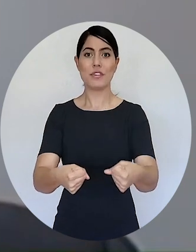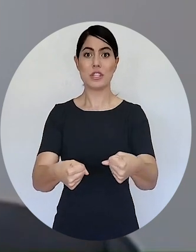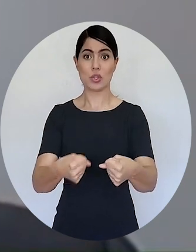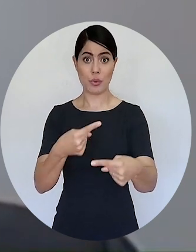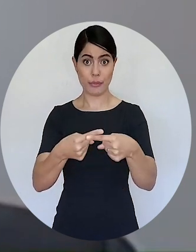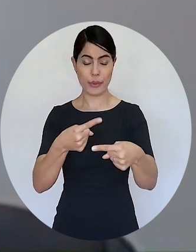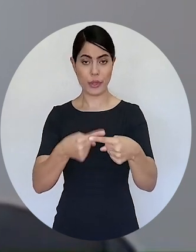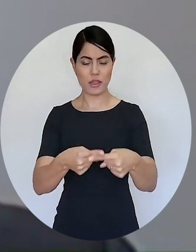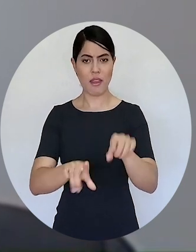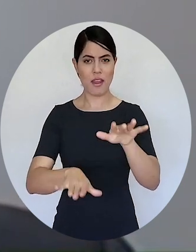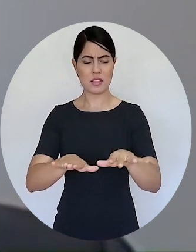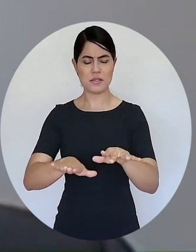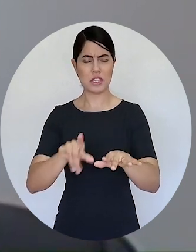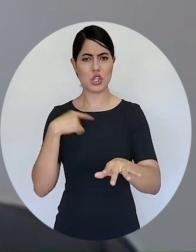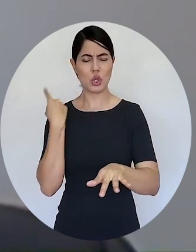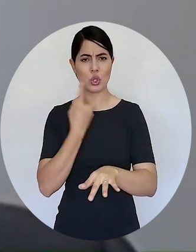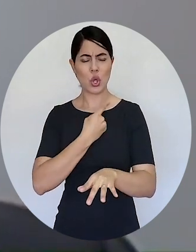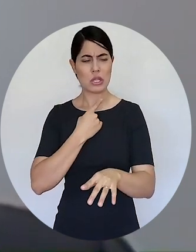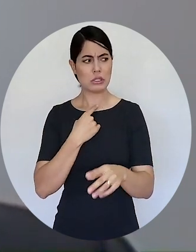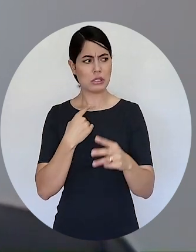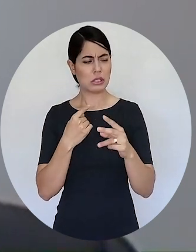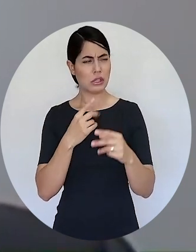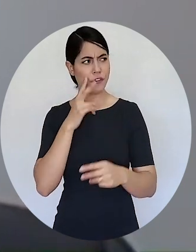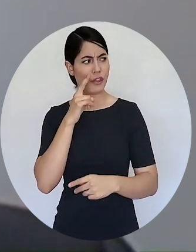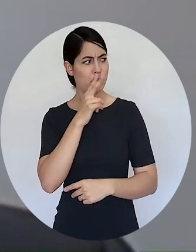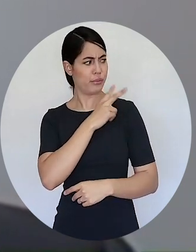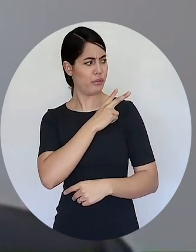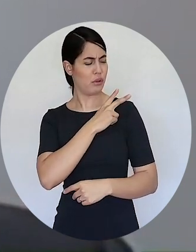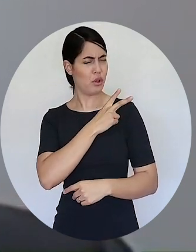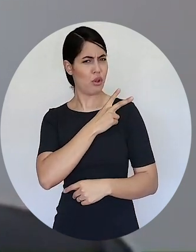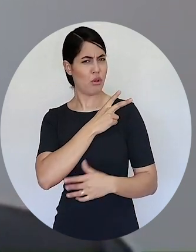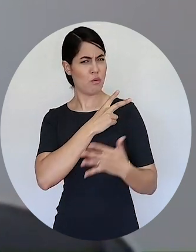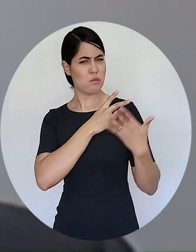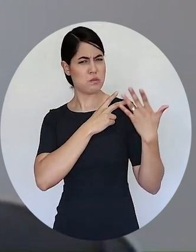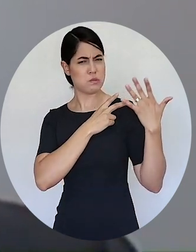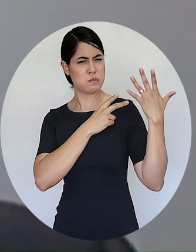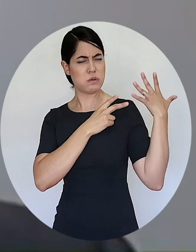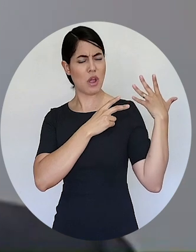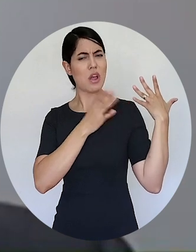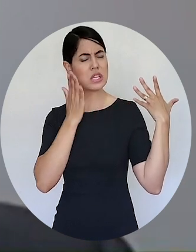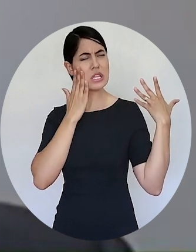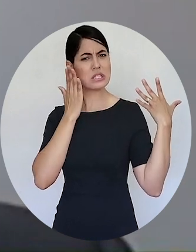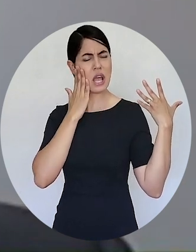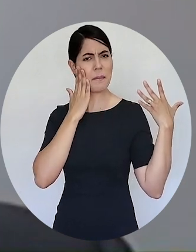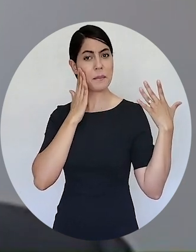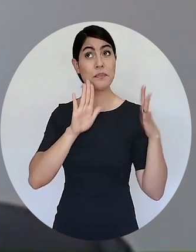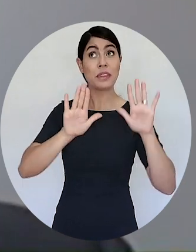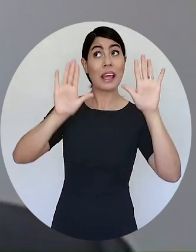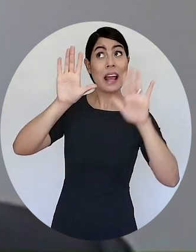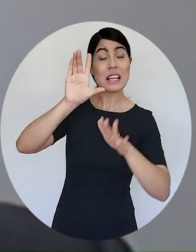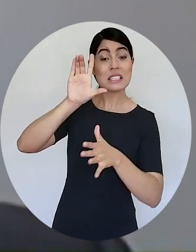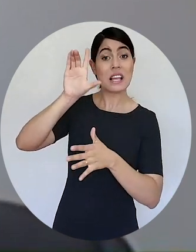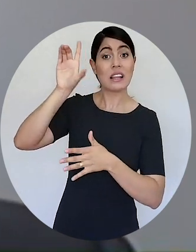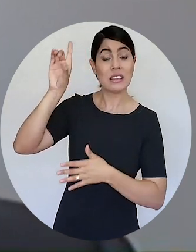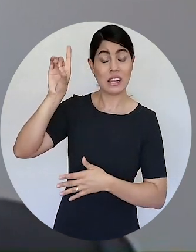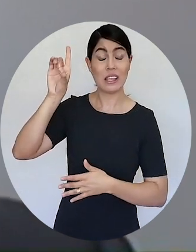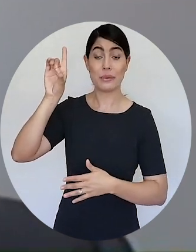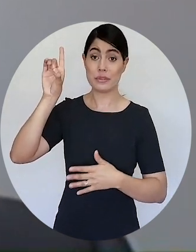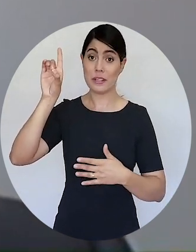O retrovisor que olhamos, nós sabemos o que passou lá atrás. Graças a Deus, não